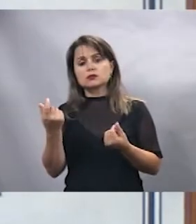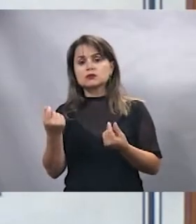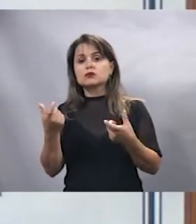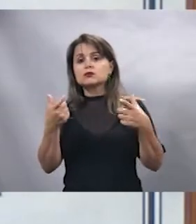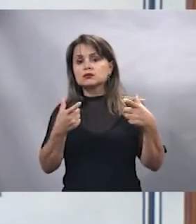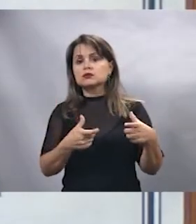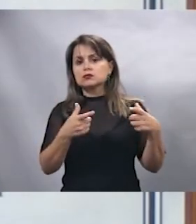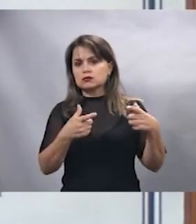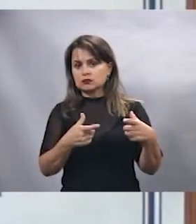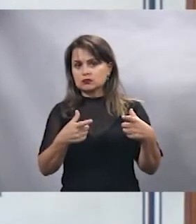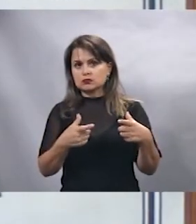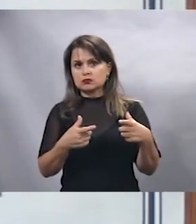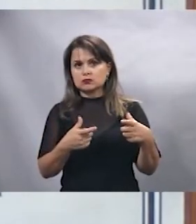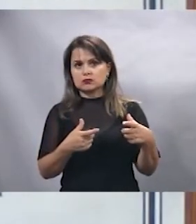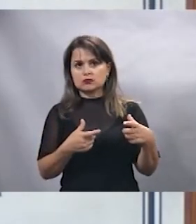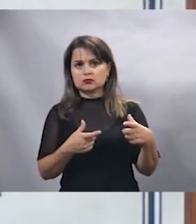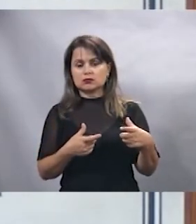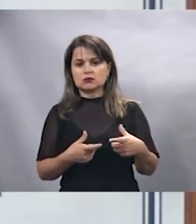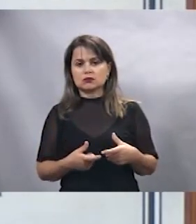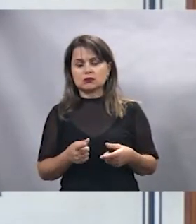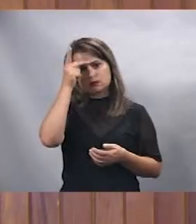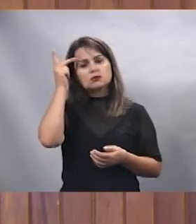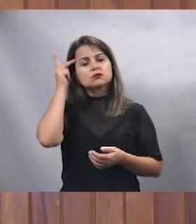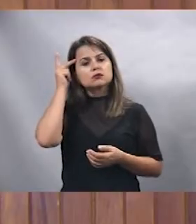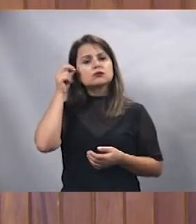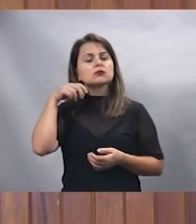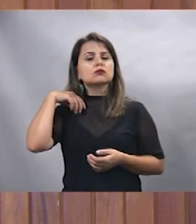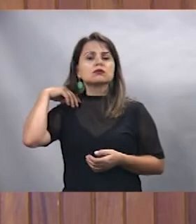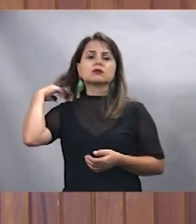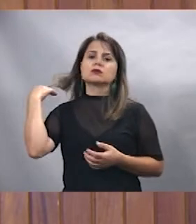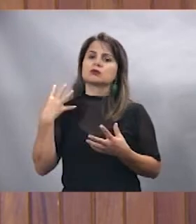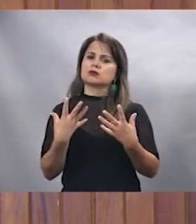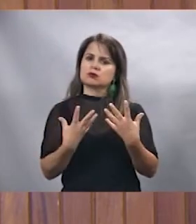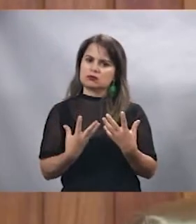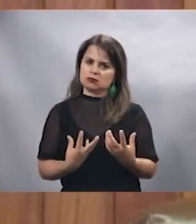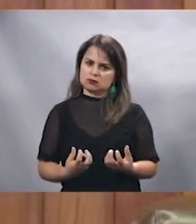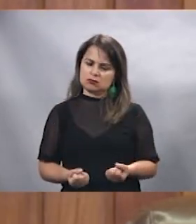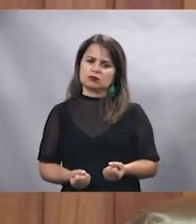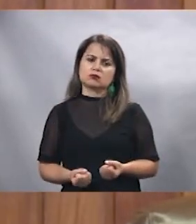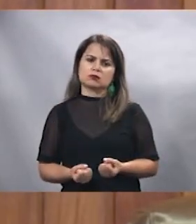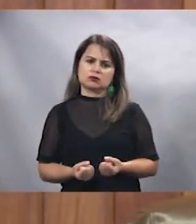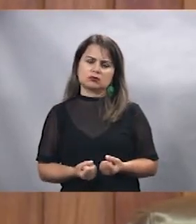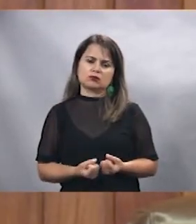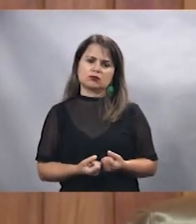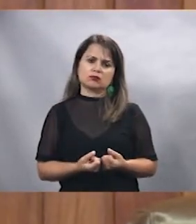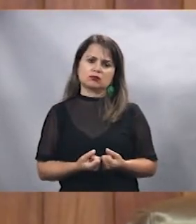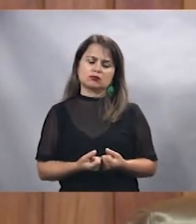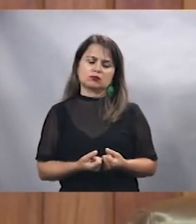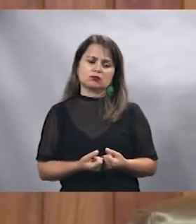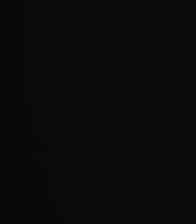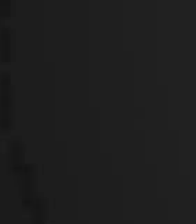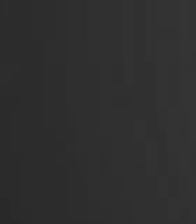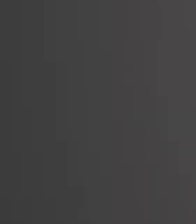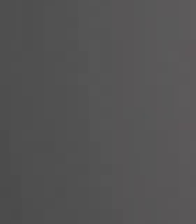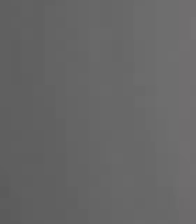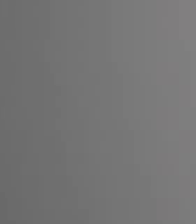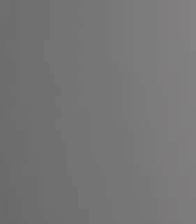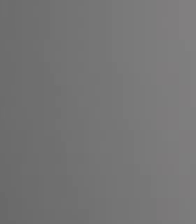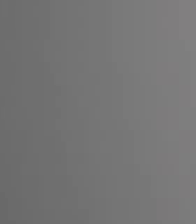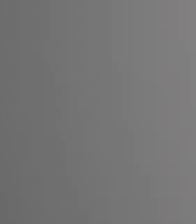vida com essa transparência fica claro todos os projetos colocados em votação foram aprovados